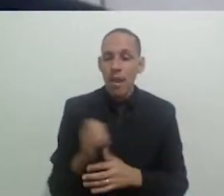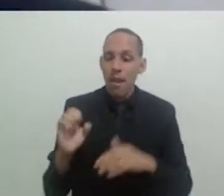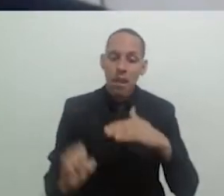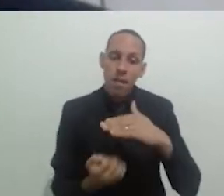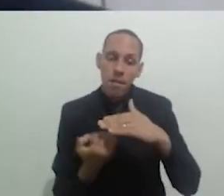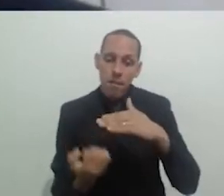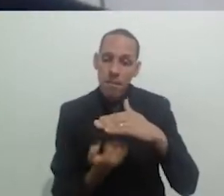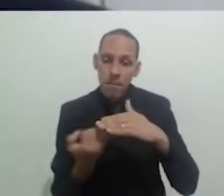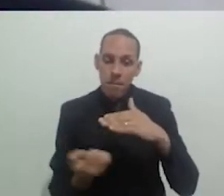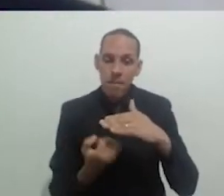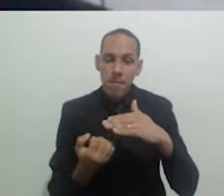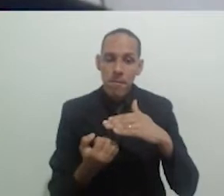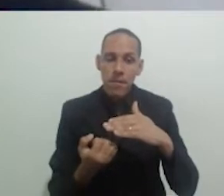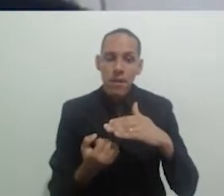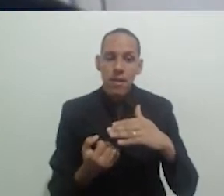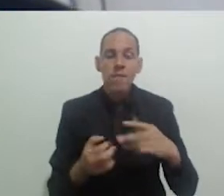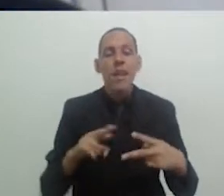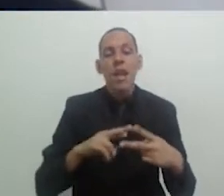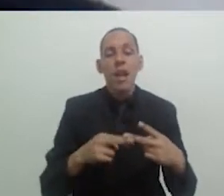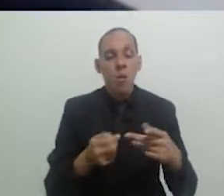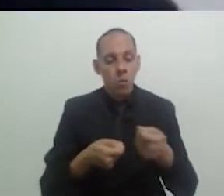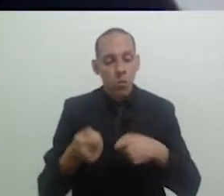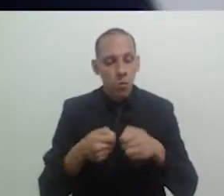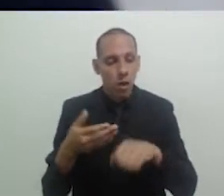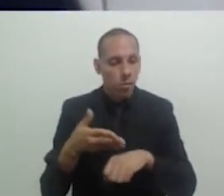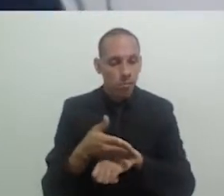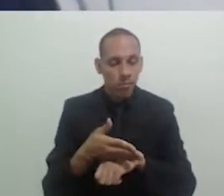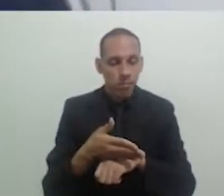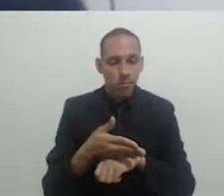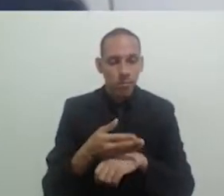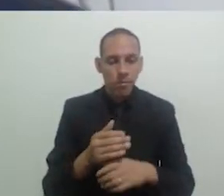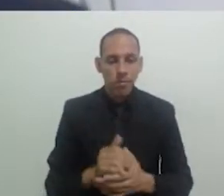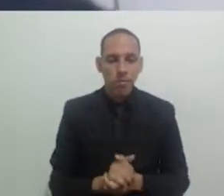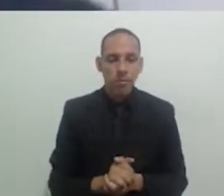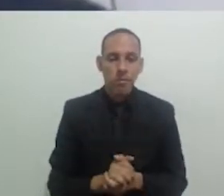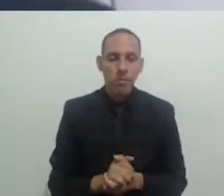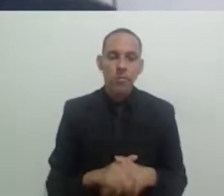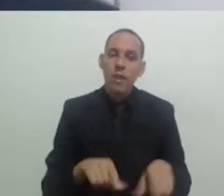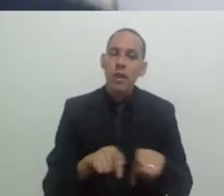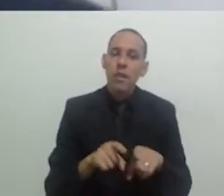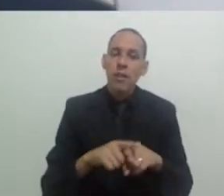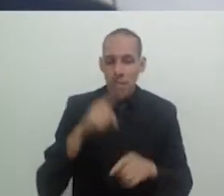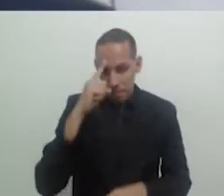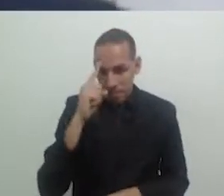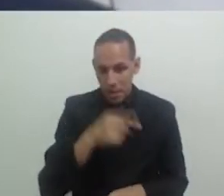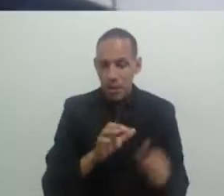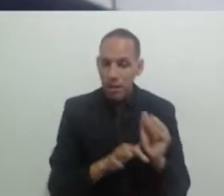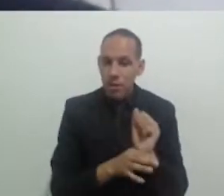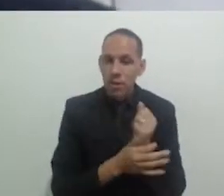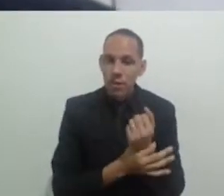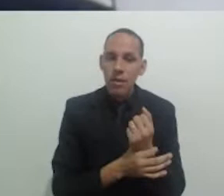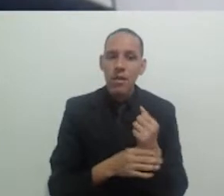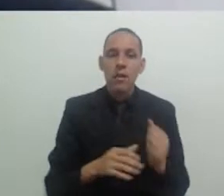recurso administrativo, mandado de segurança e agravo de instrumentos, todos eles negados.